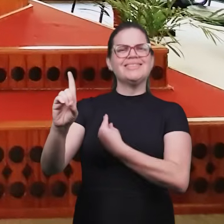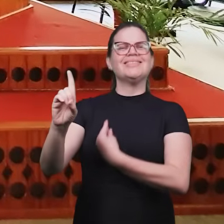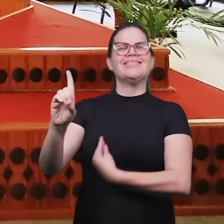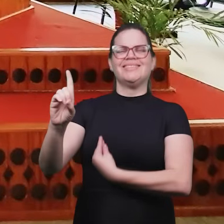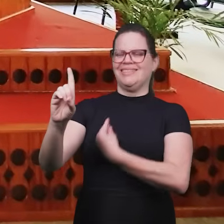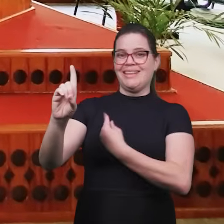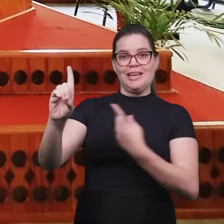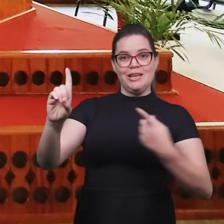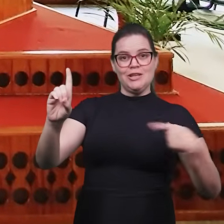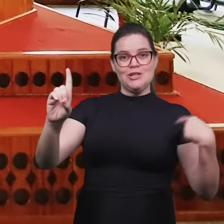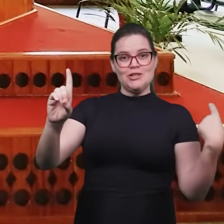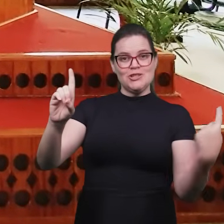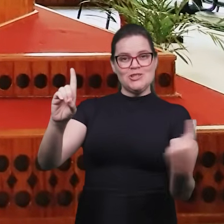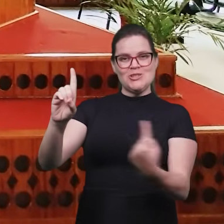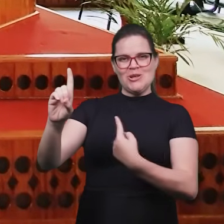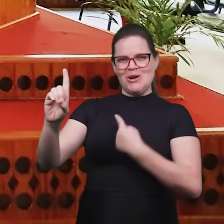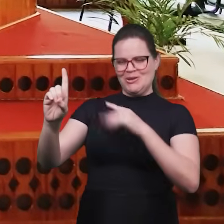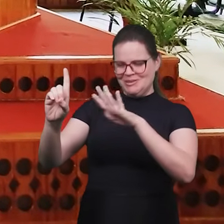diante